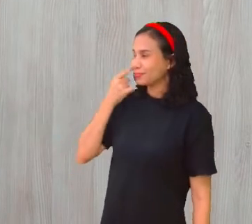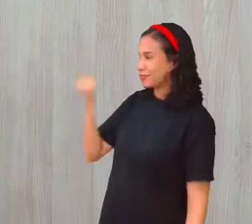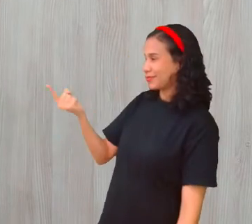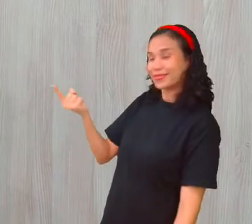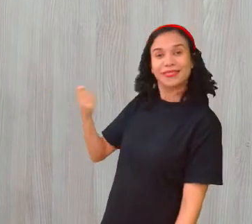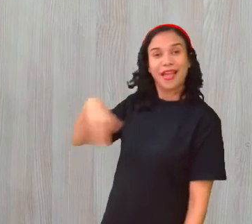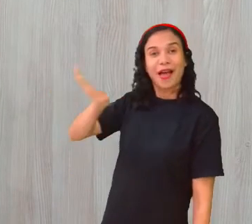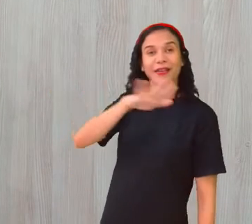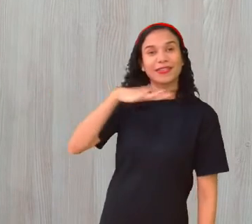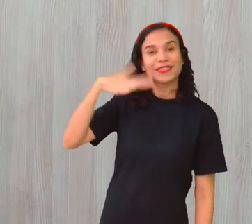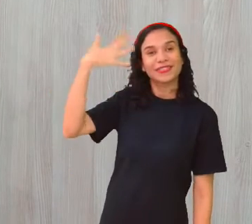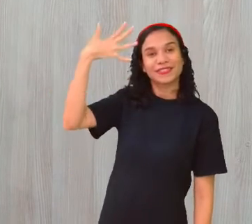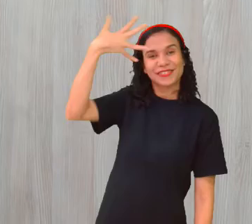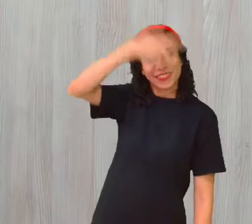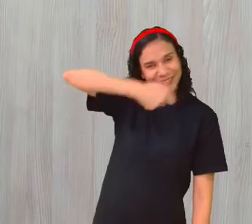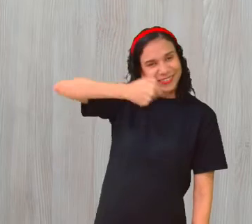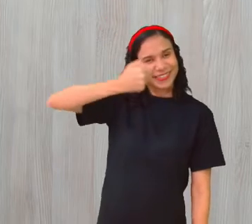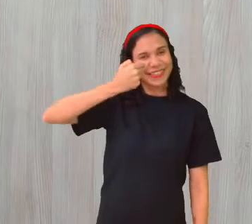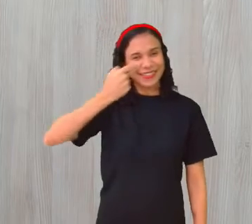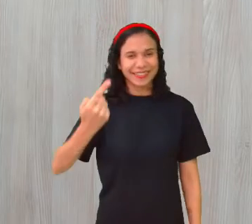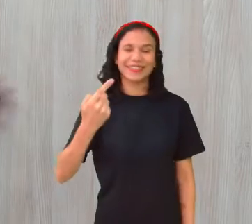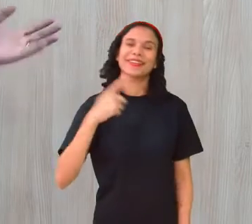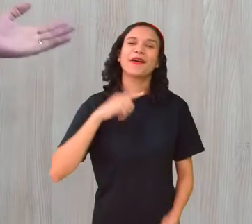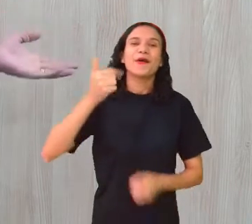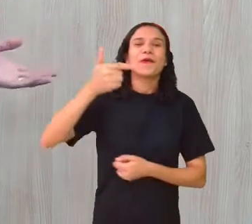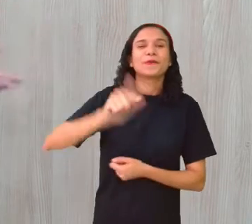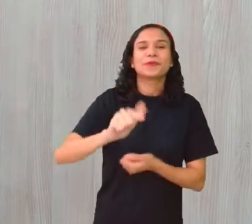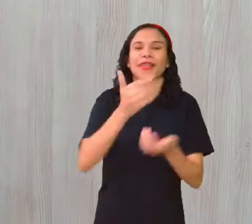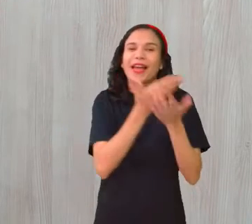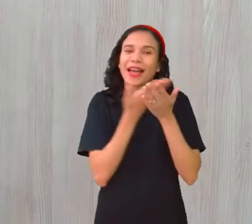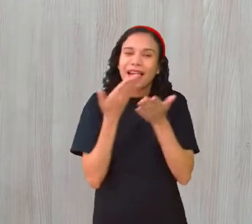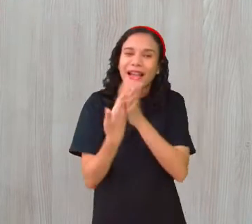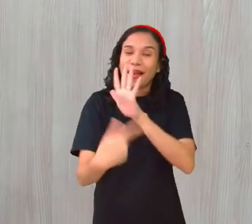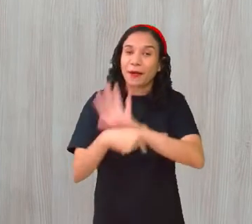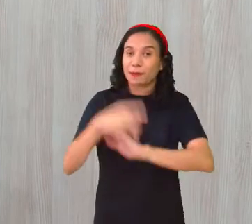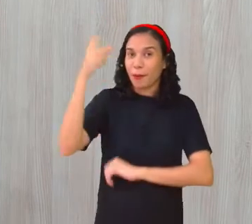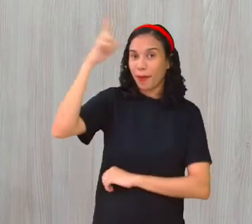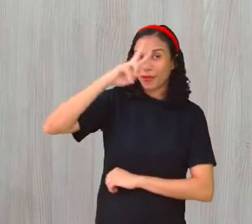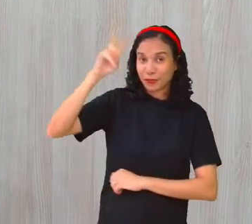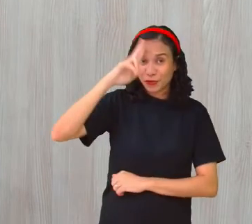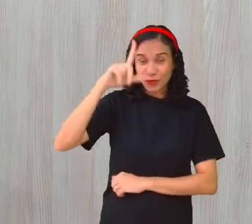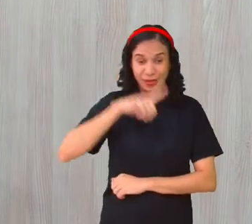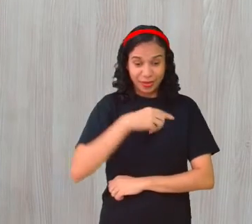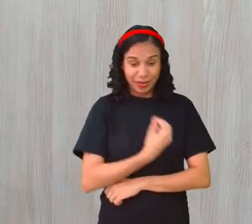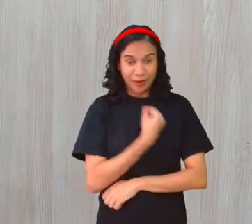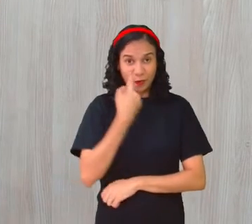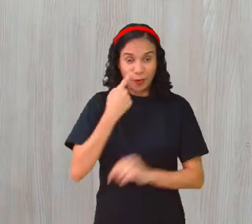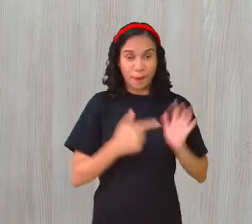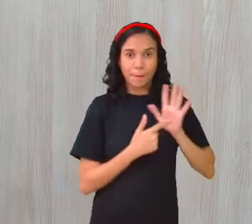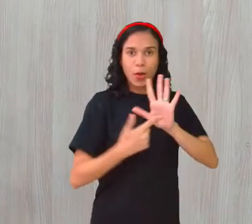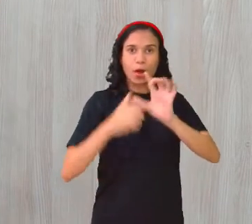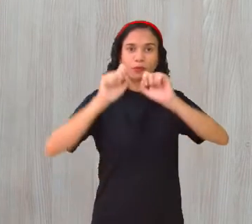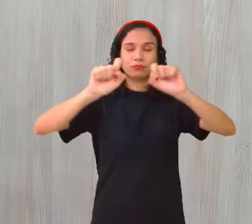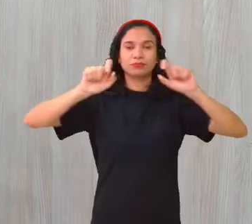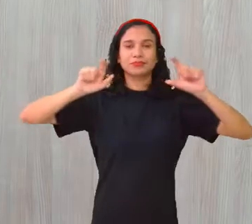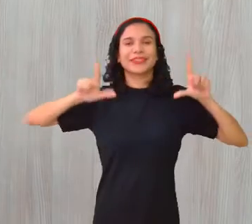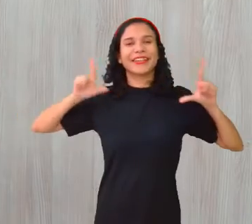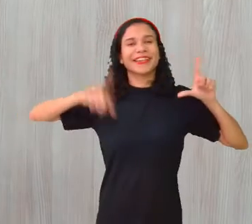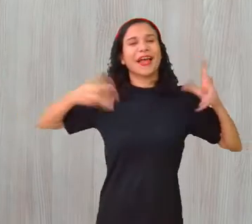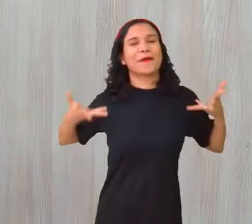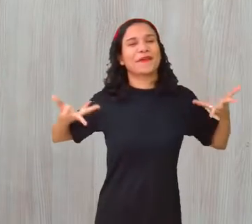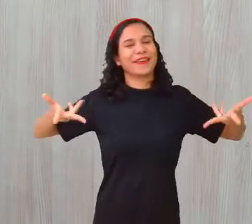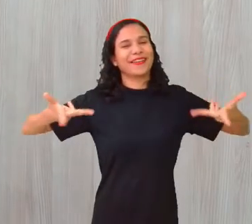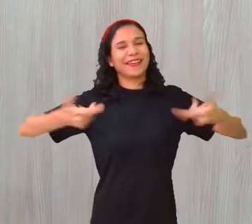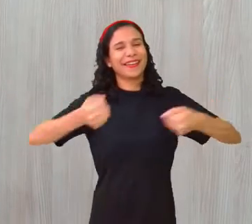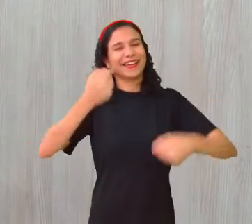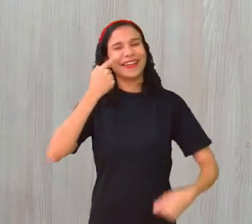do rostinho lindo, mais uma aula de história. Eu aparecendo aqui para vocês, né? Que coisa